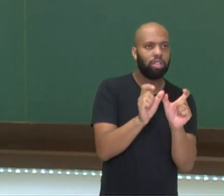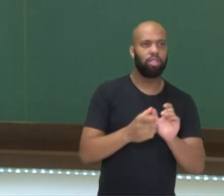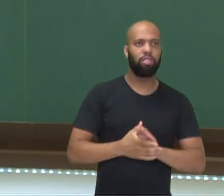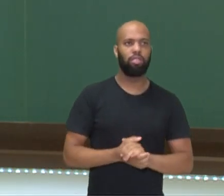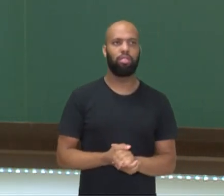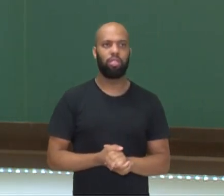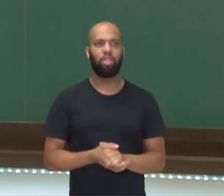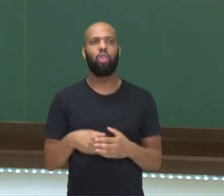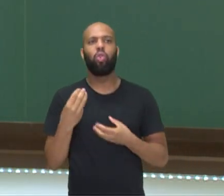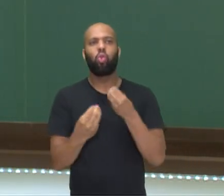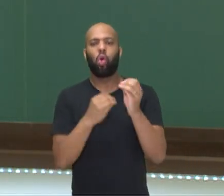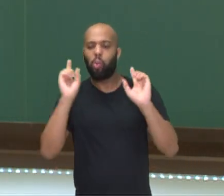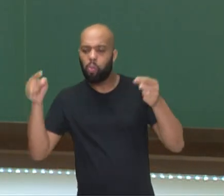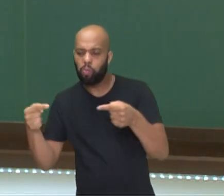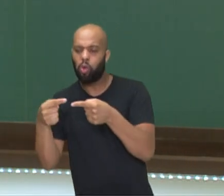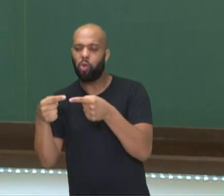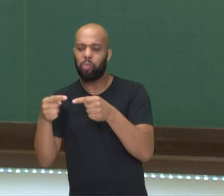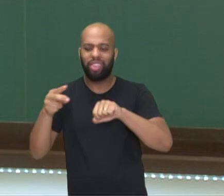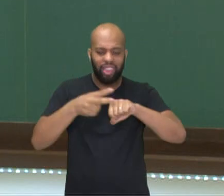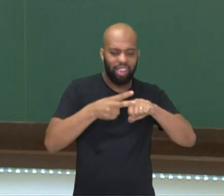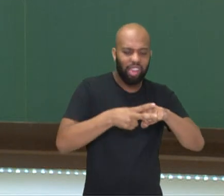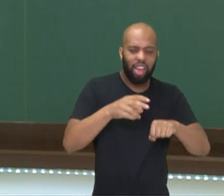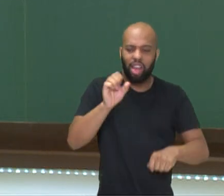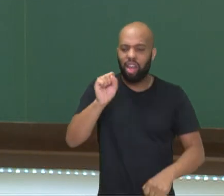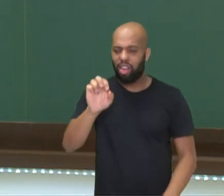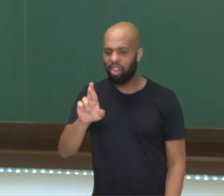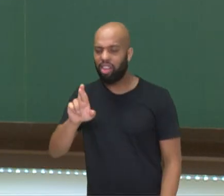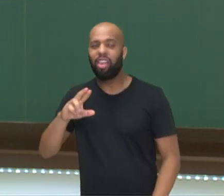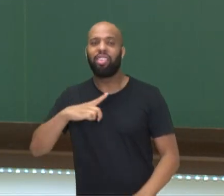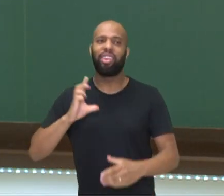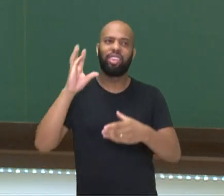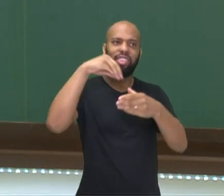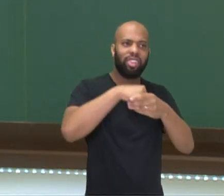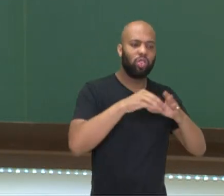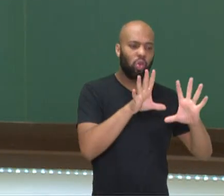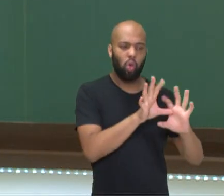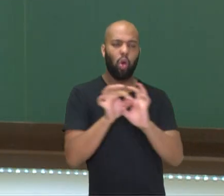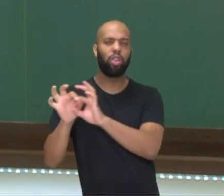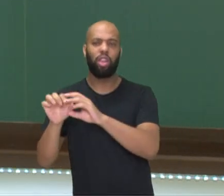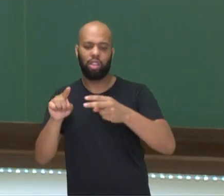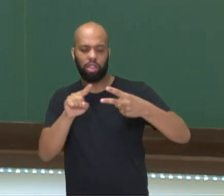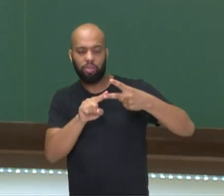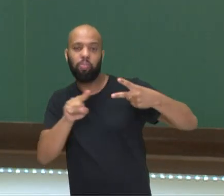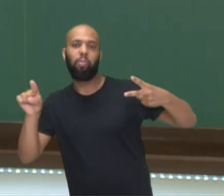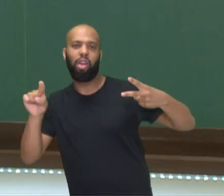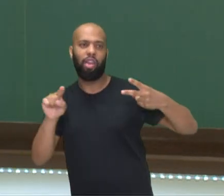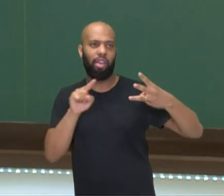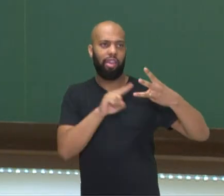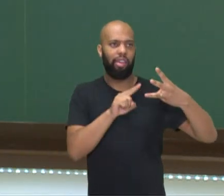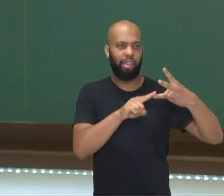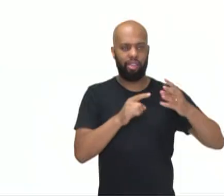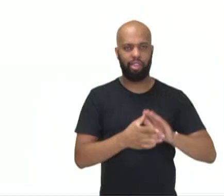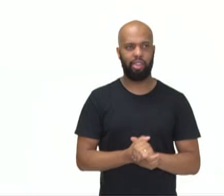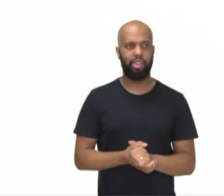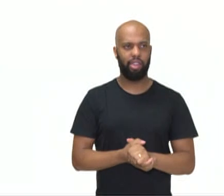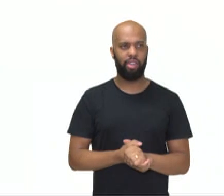física. Como é que eu combinaria o verbo ser dentro deste contexto? Letra